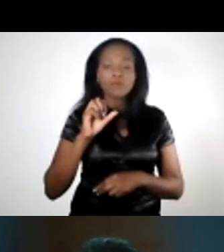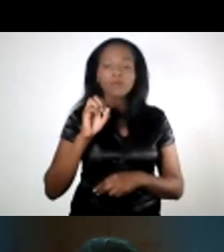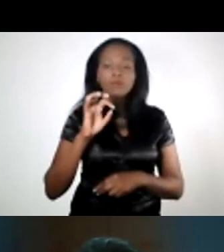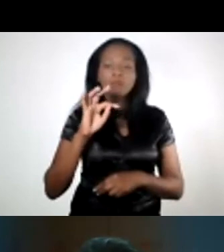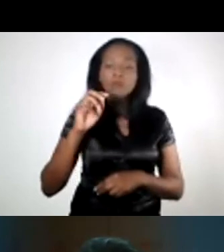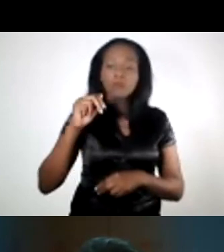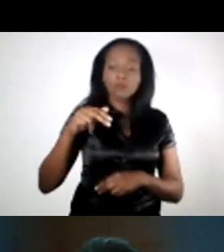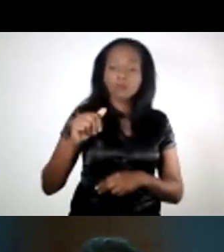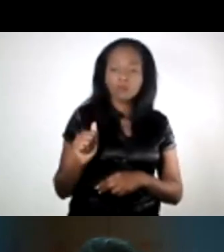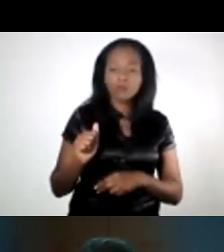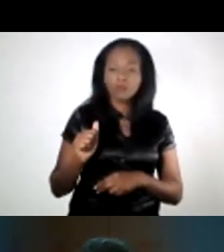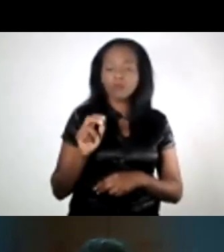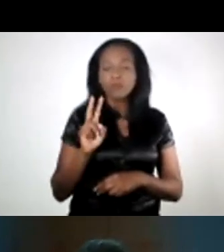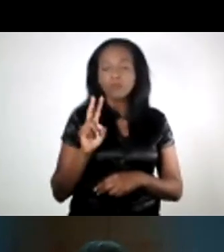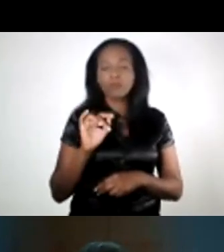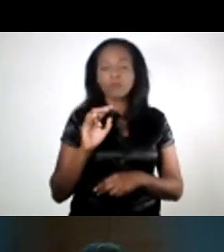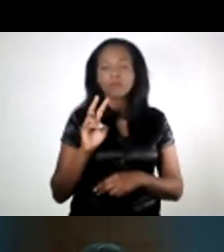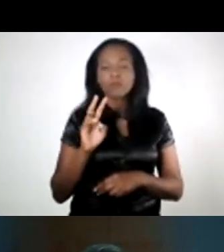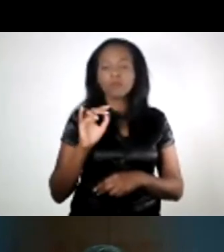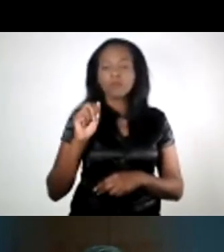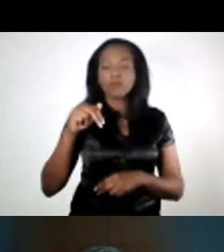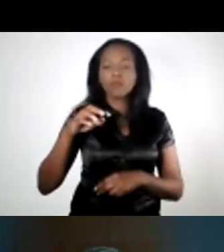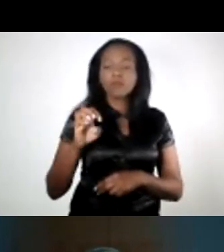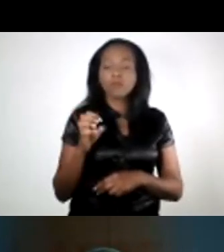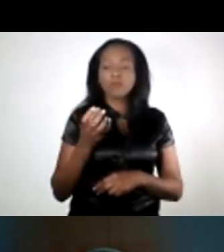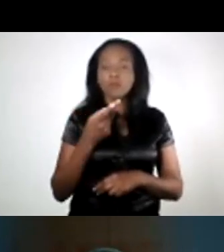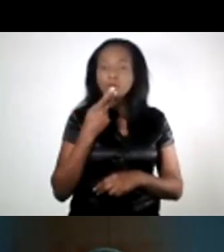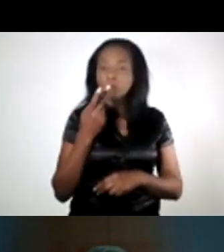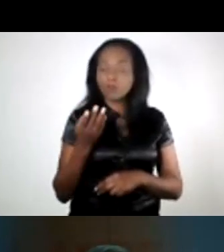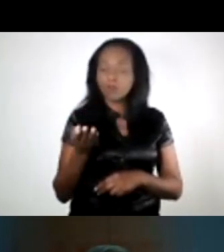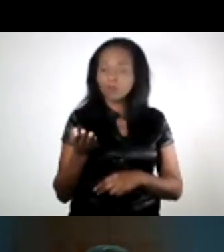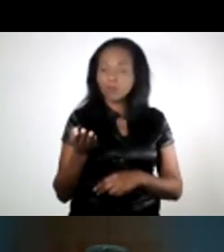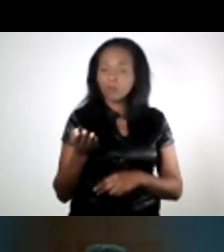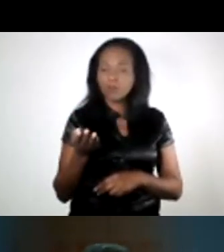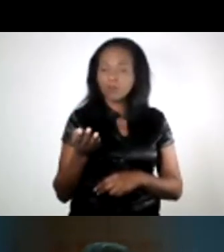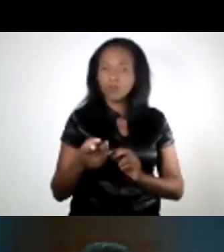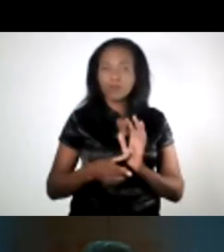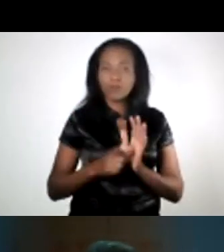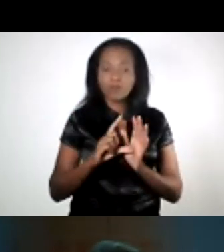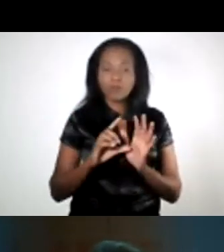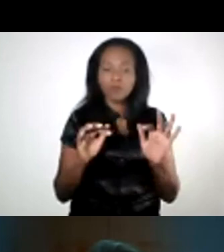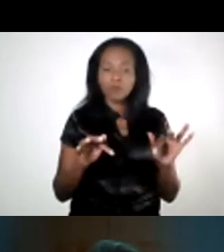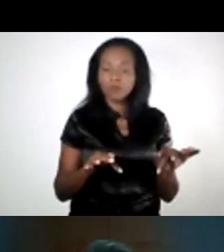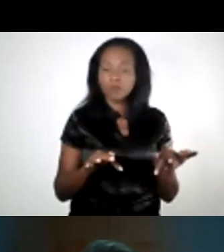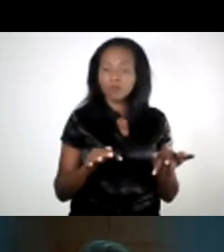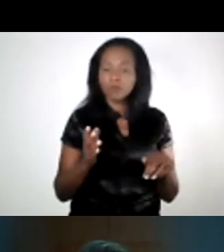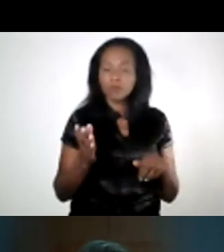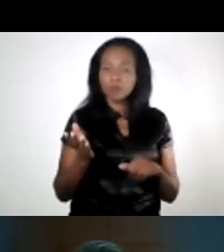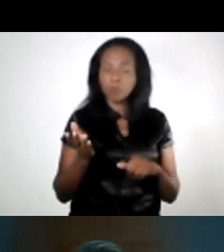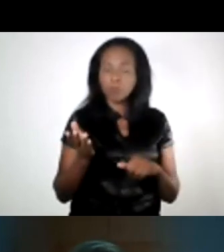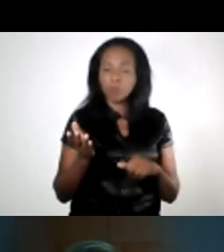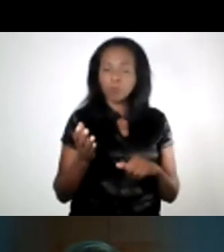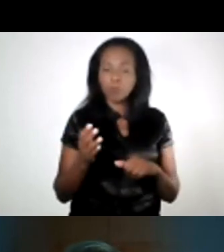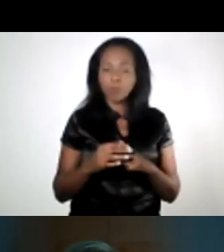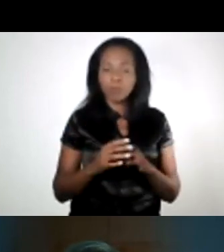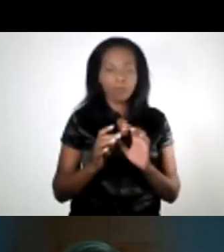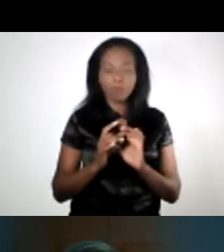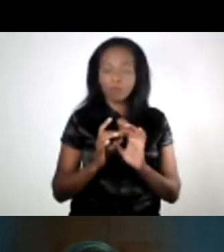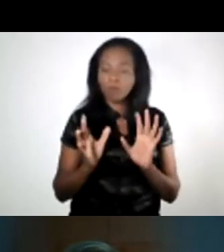querem falar mais algumas palavras antes da gente encerrar. Fiquem à